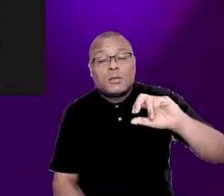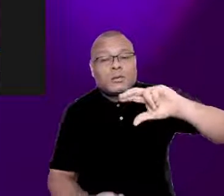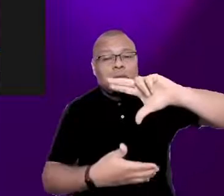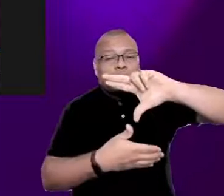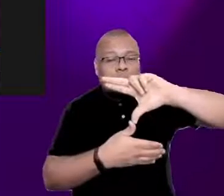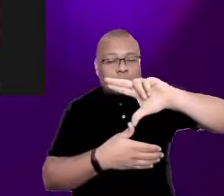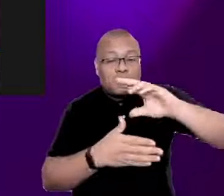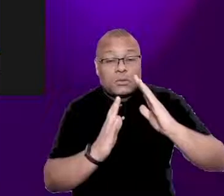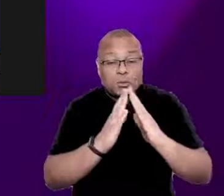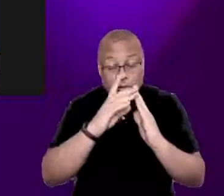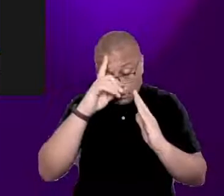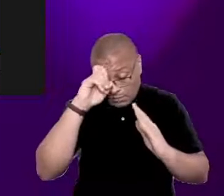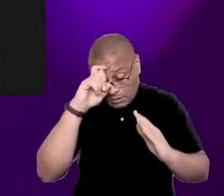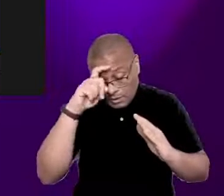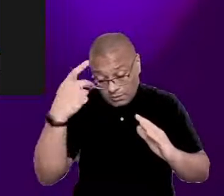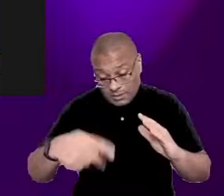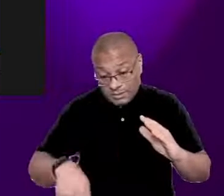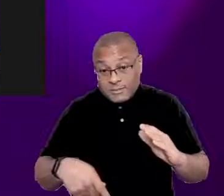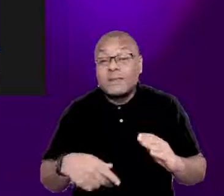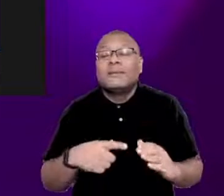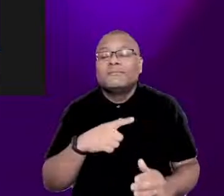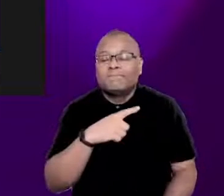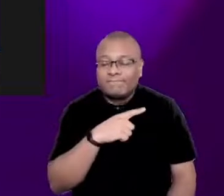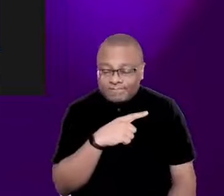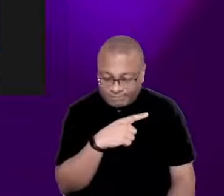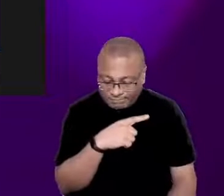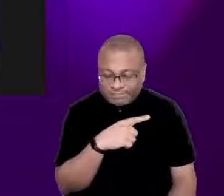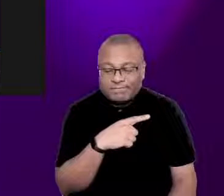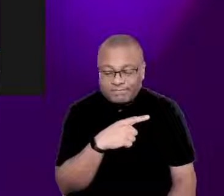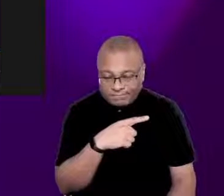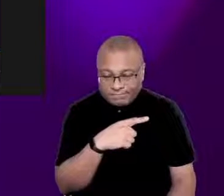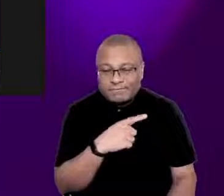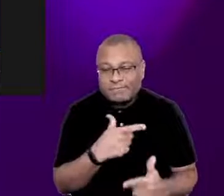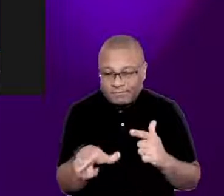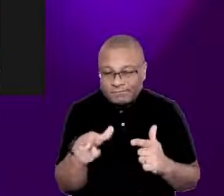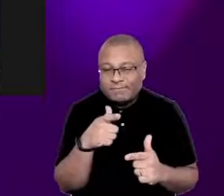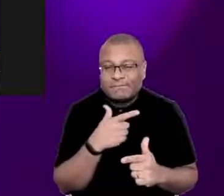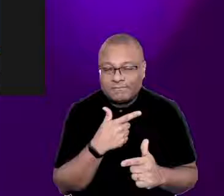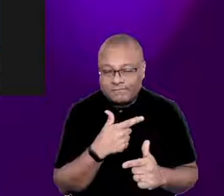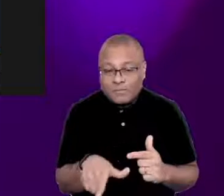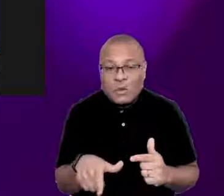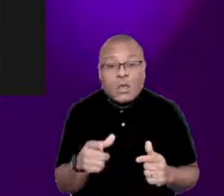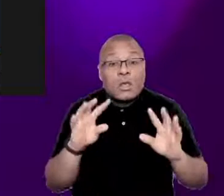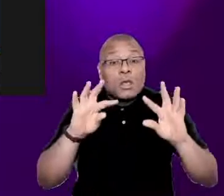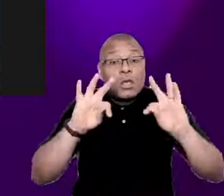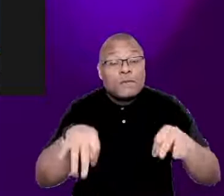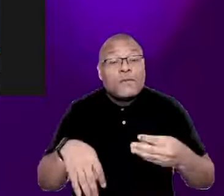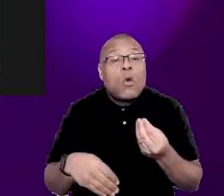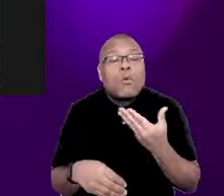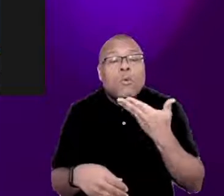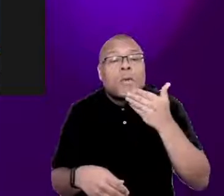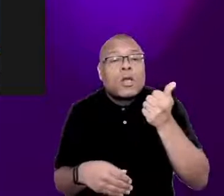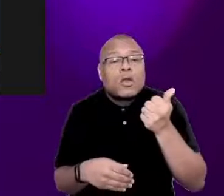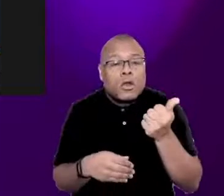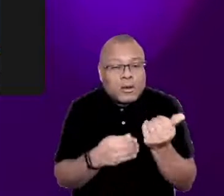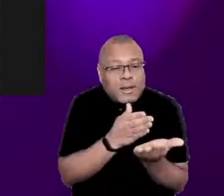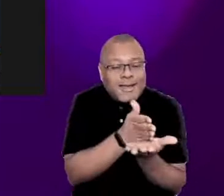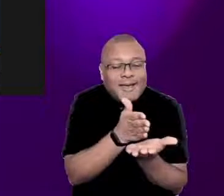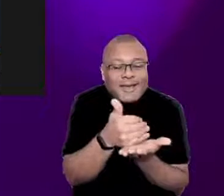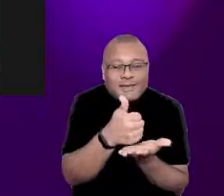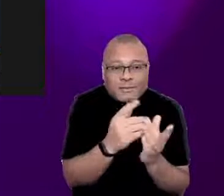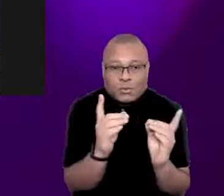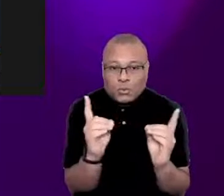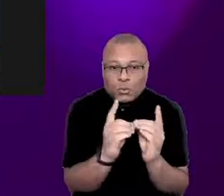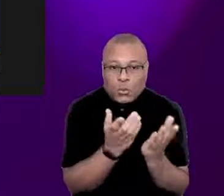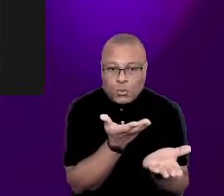gente entrevistou, estão no fee-for-service. Por fim, como a gente melhora a fragmentação do cuidado, como que a